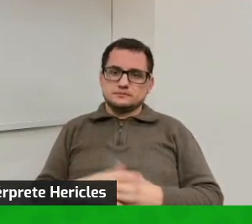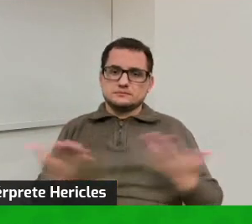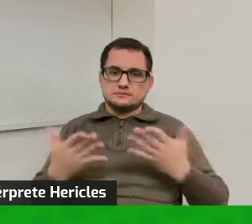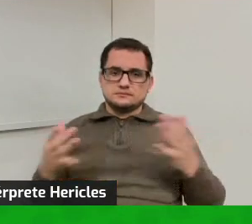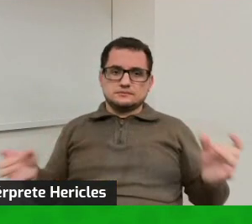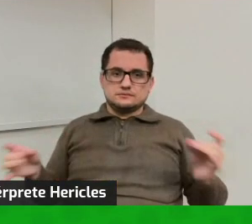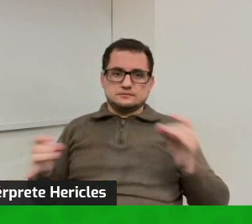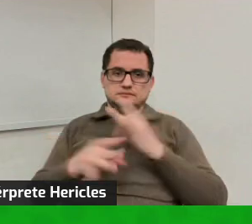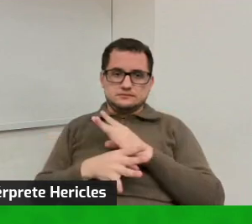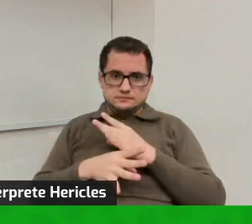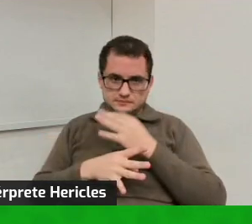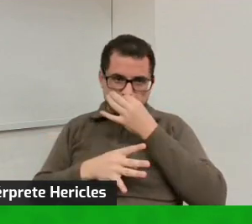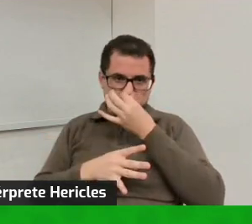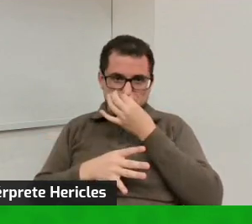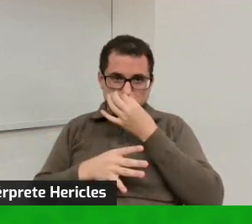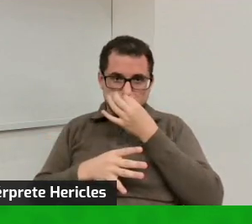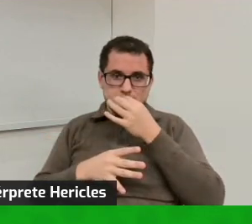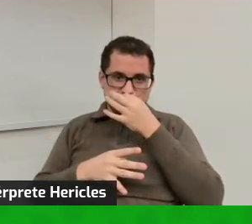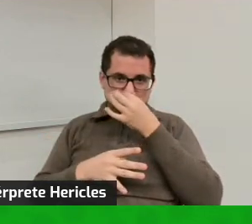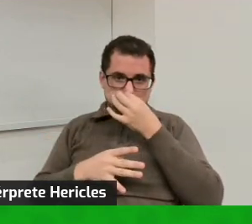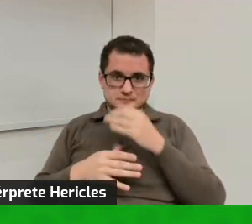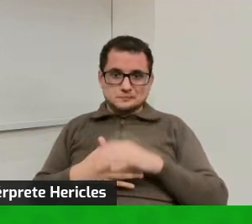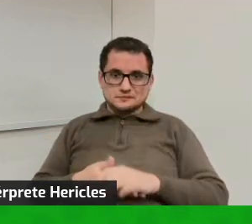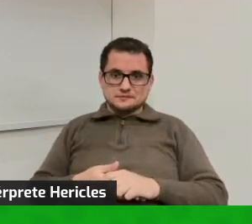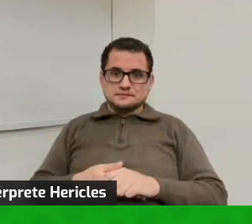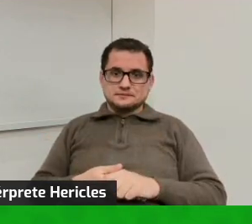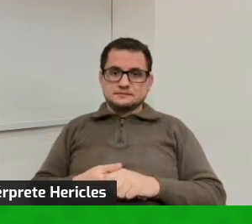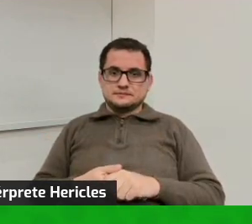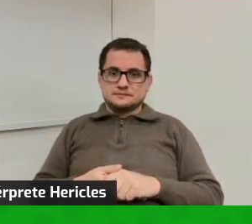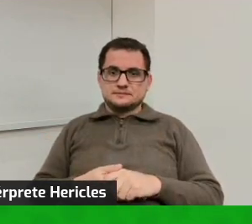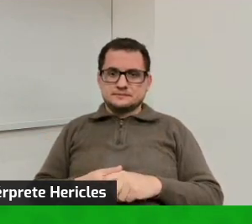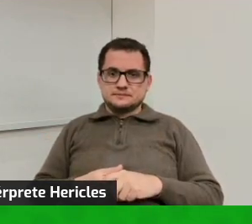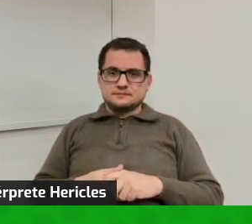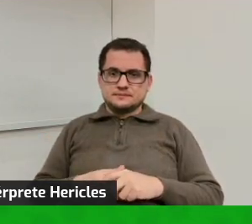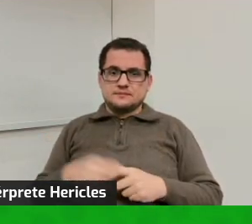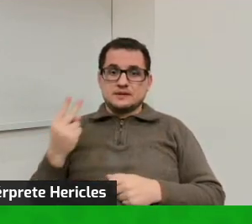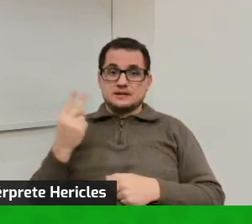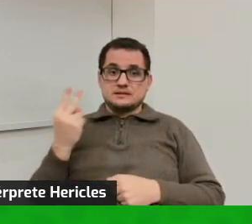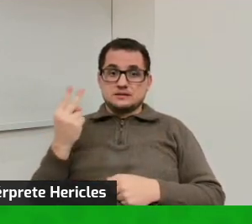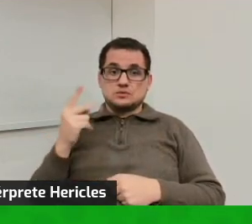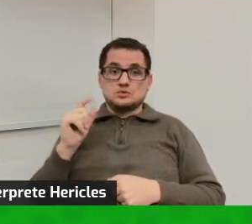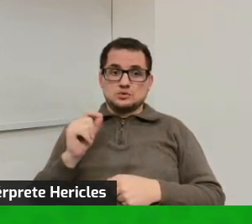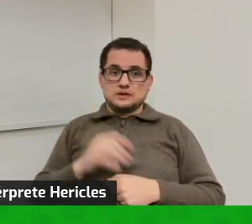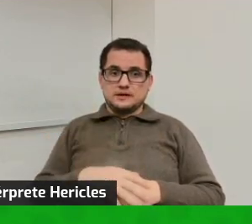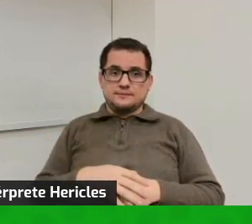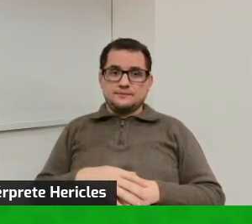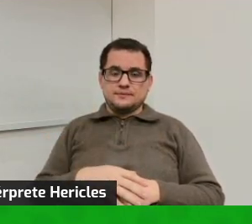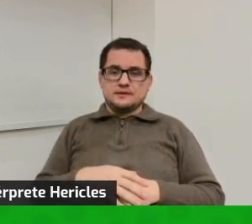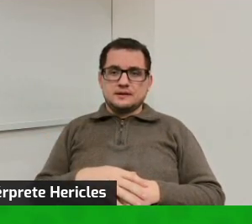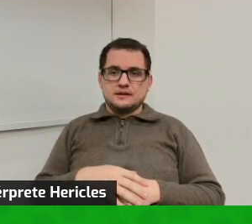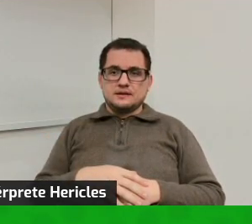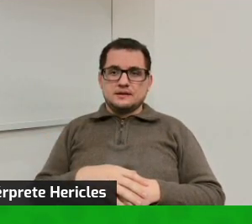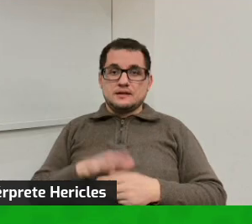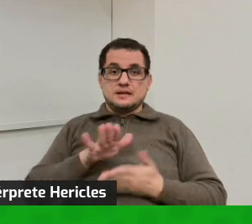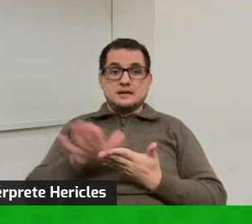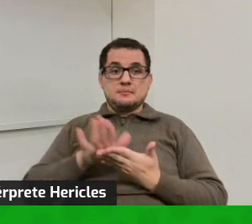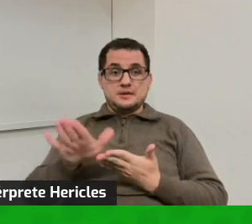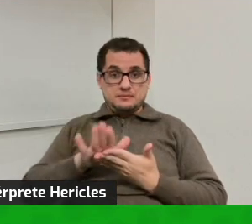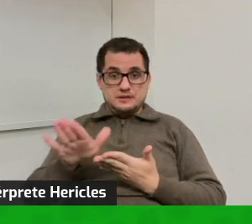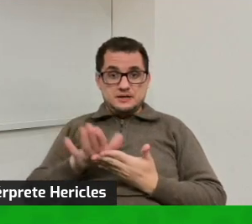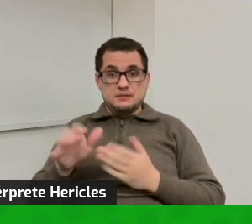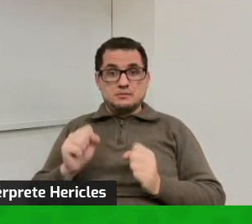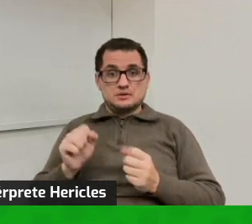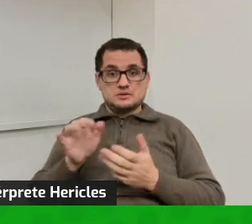não vou salvar, que é só uma das minhas cartas. Vem aqui, segunda opção, imprimir os documentos. Então, posso vir aqui, imprimir os